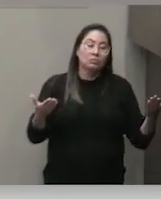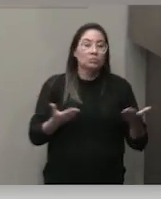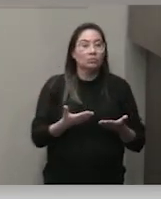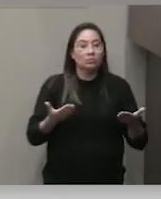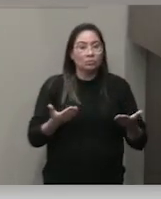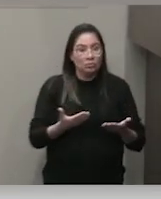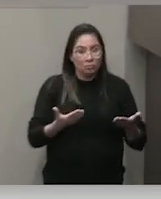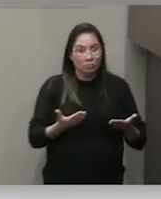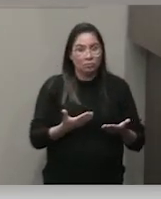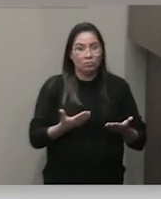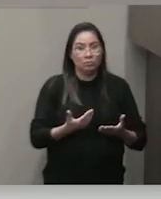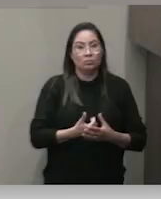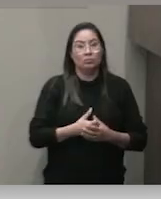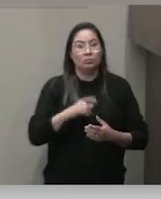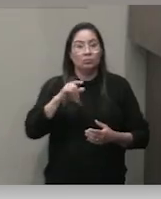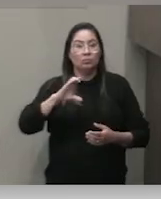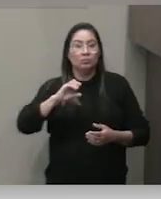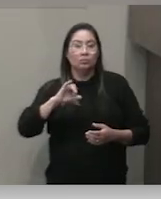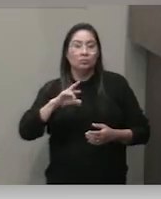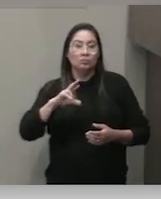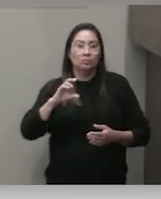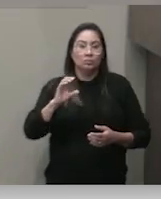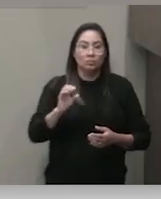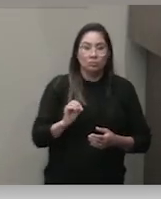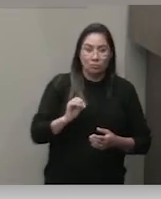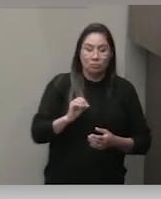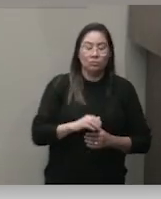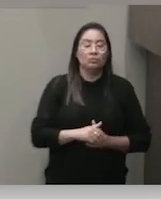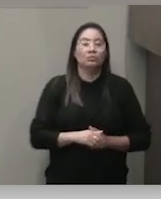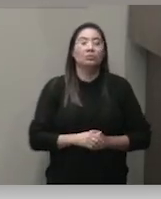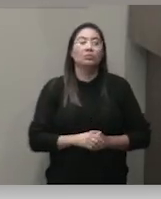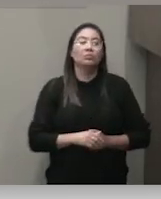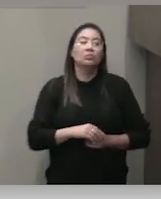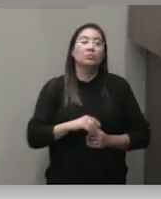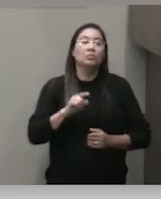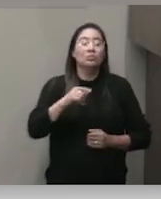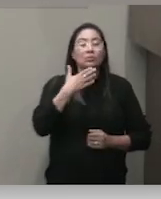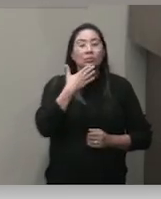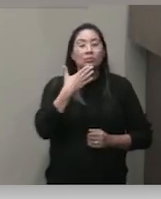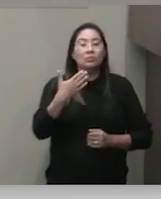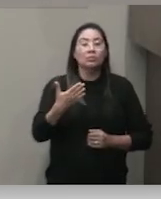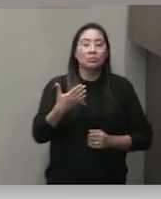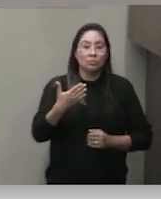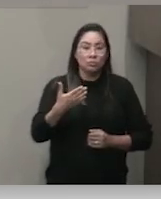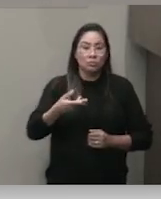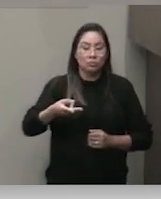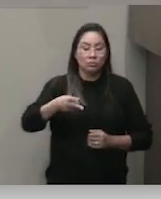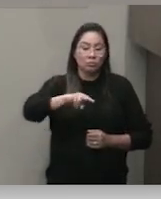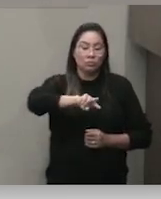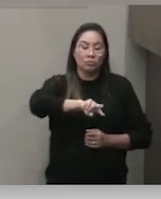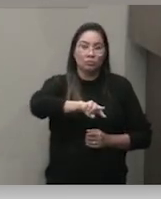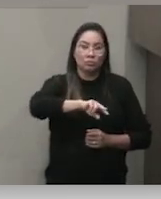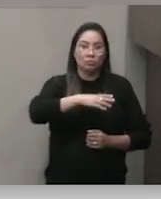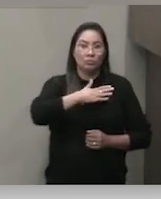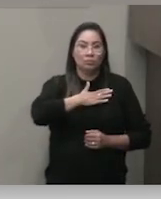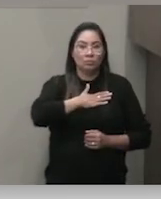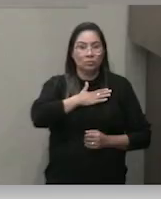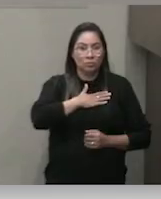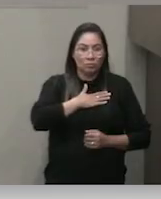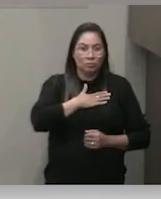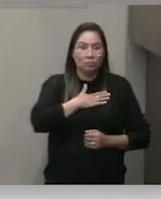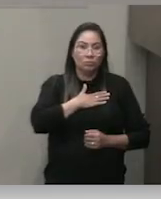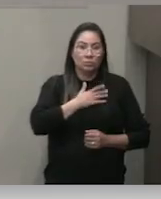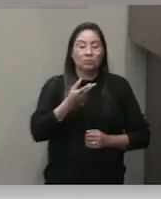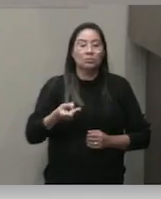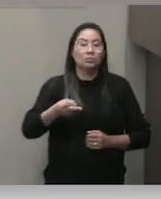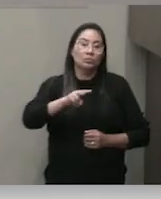o grande expediente do vereador Cícero, porque alternadamente cada dia um, e o vereador me solicitou para que fizesse a troca. Prontamente, hein? Fiz a troca